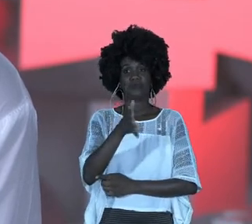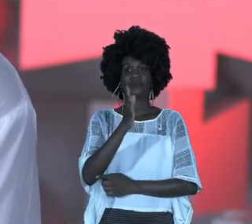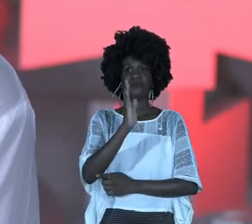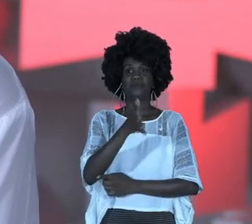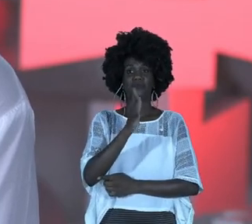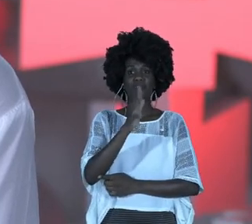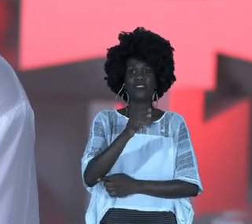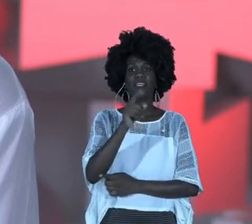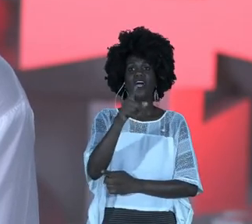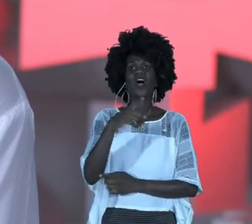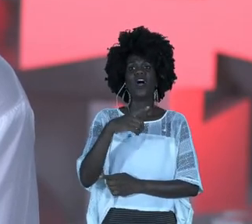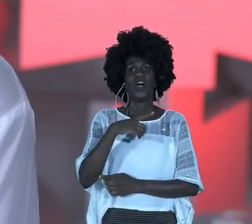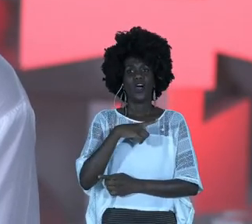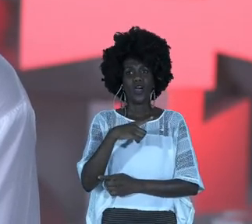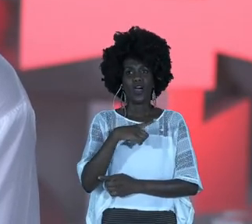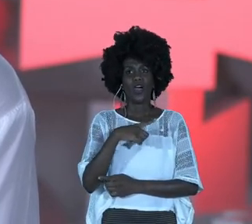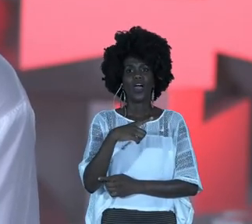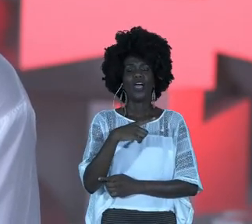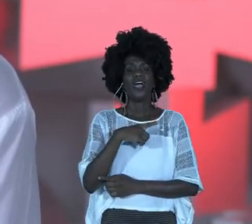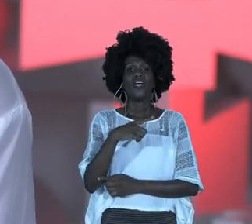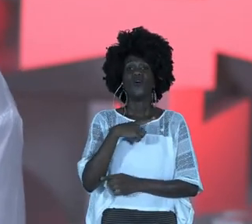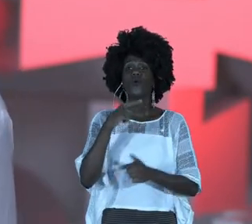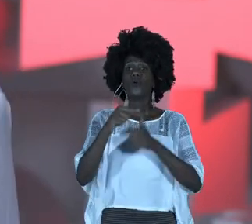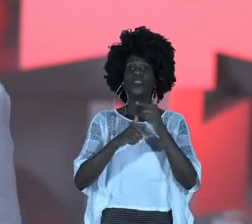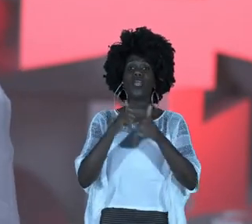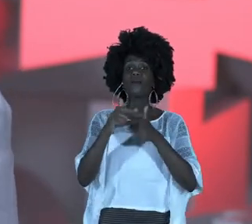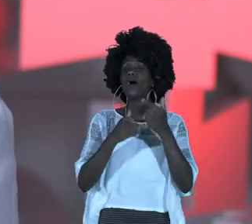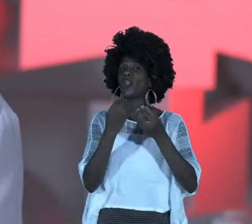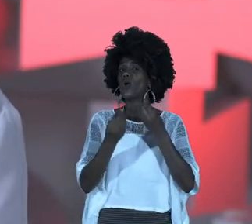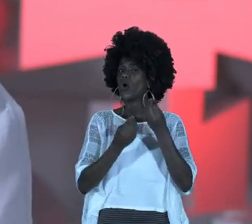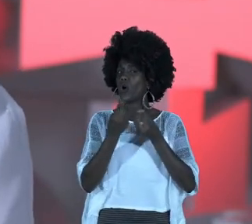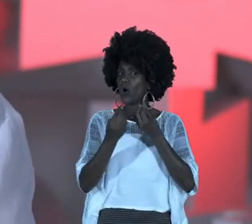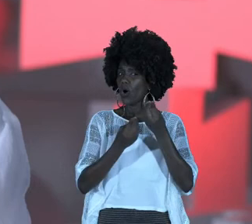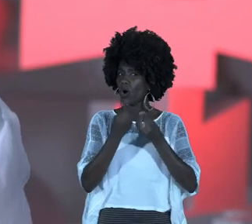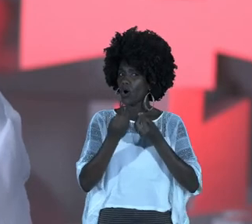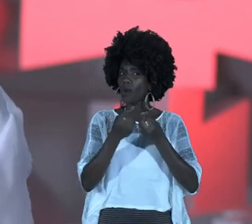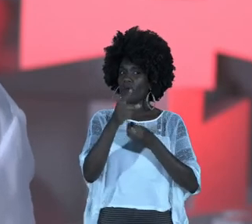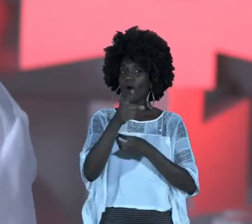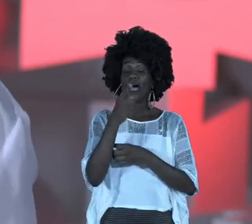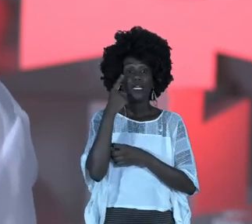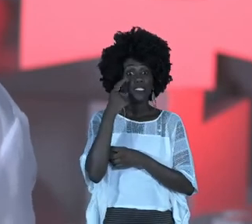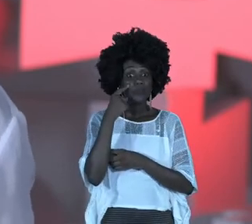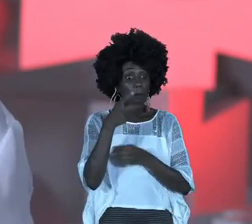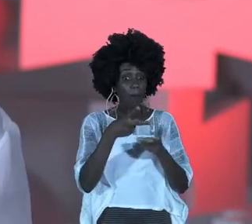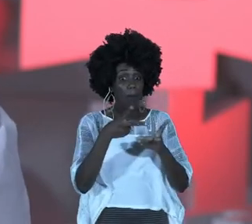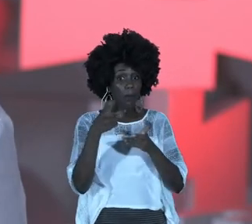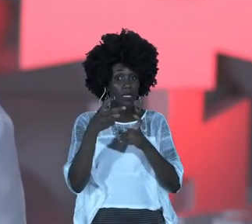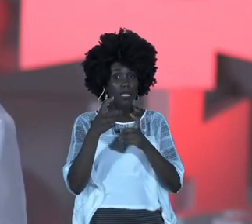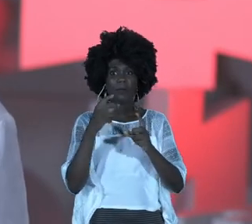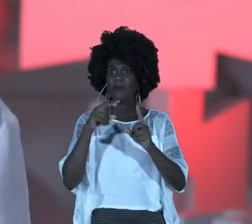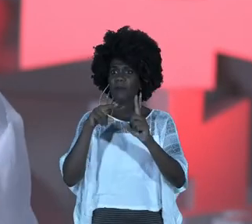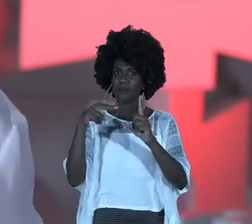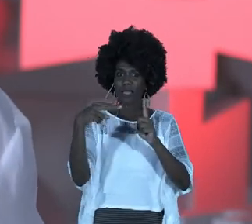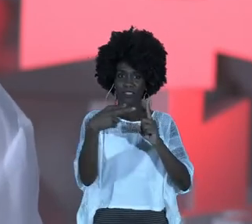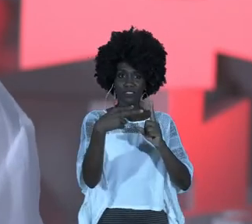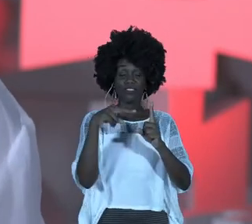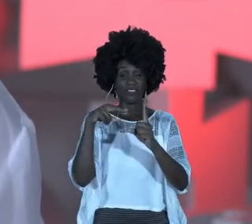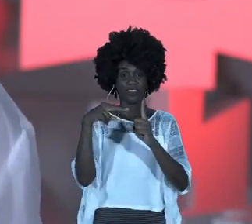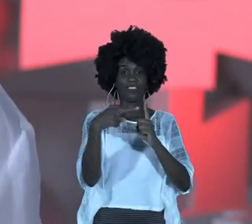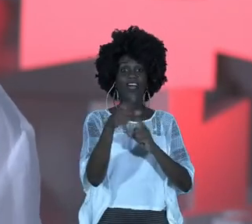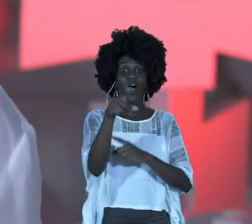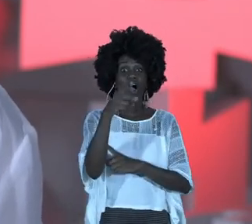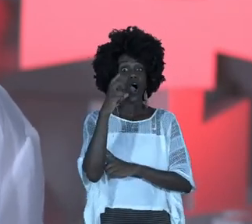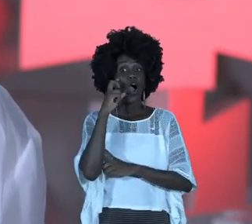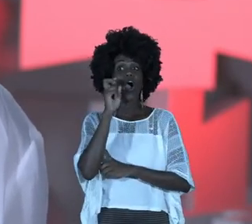o que, que nós vemos nesse trabalho? Nós vemos insinuações de perspectiva, do desenho em perspectiva.